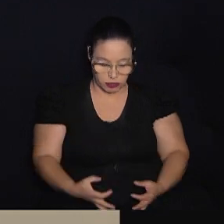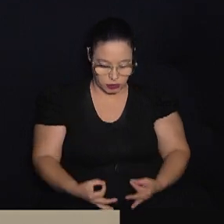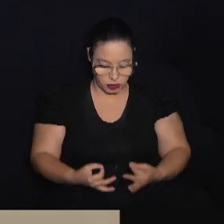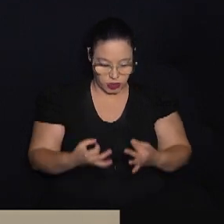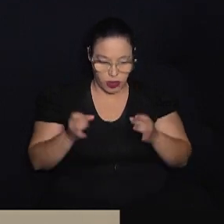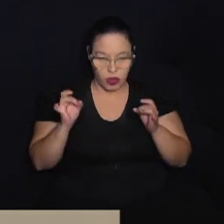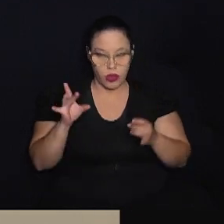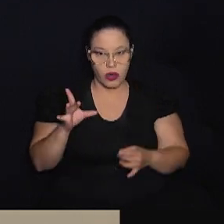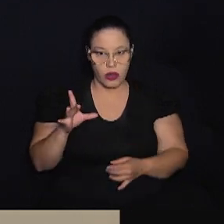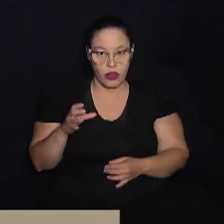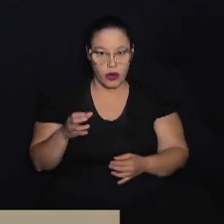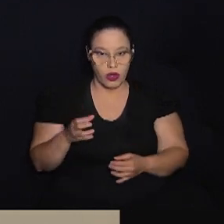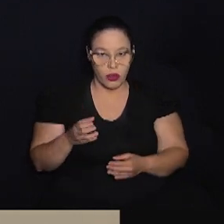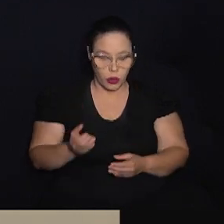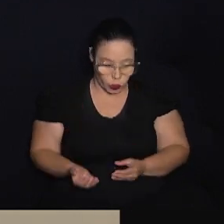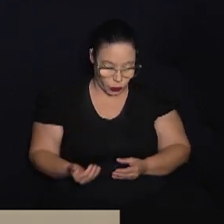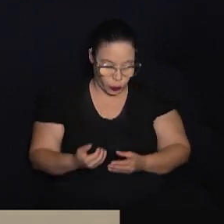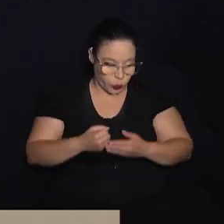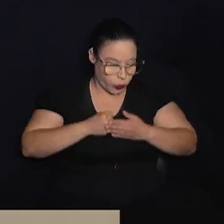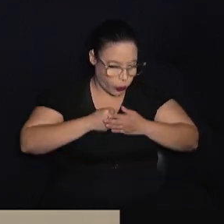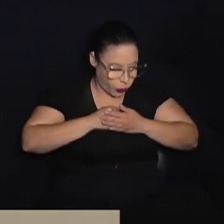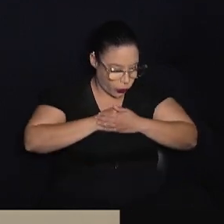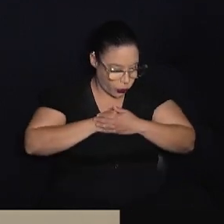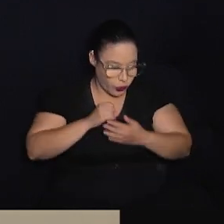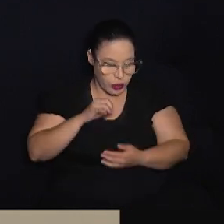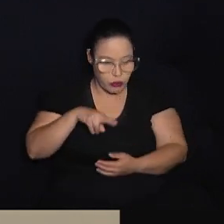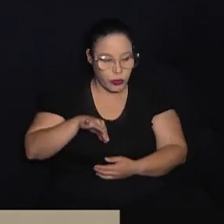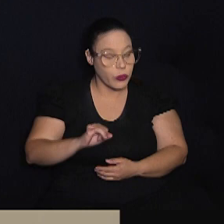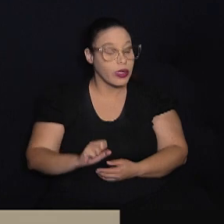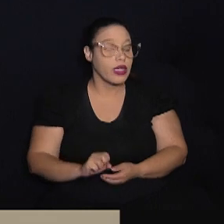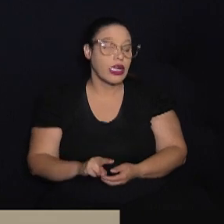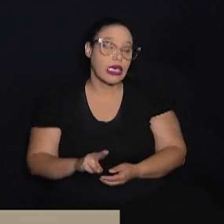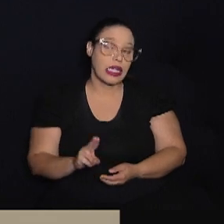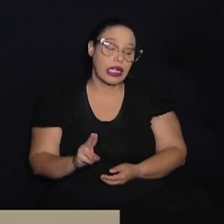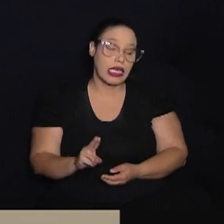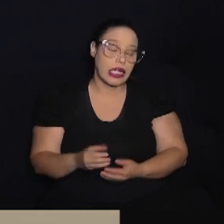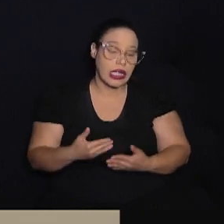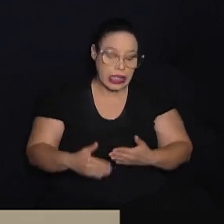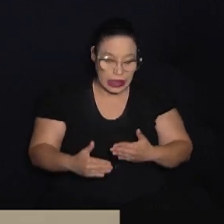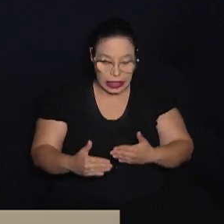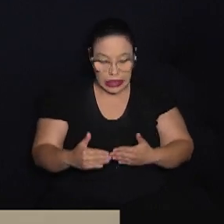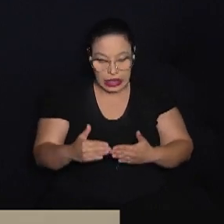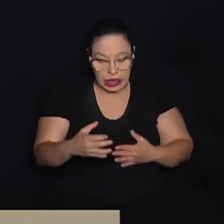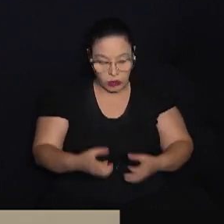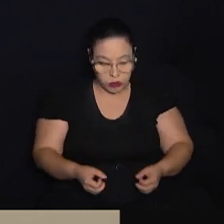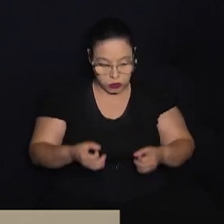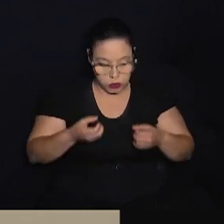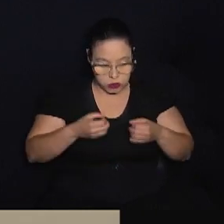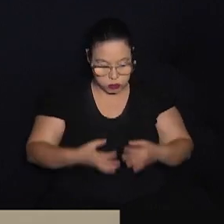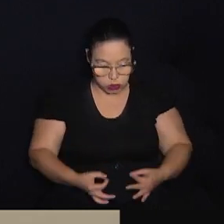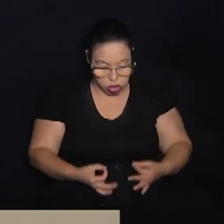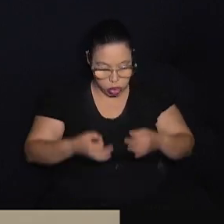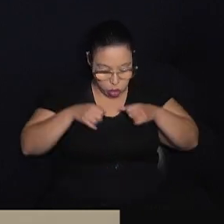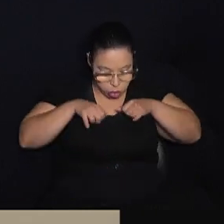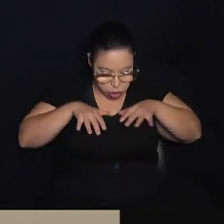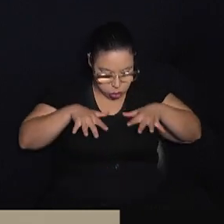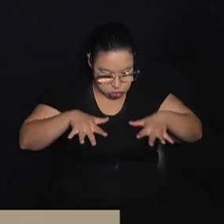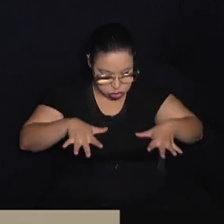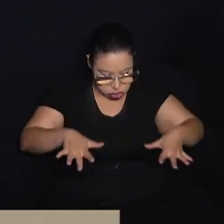si só, ele consegue se esconder do nosso sistema imune e progredir sem que nosso sistema imune